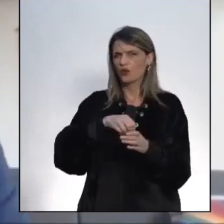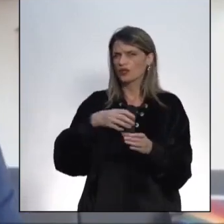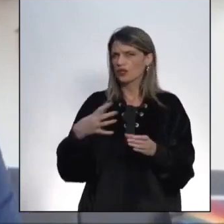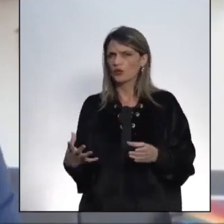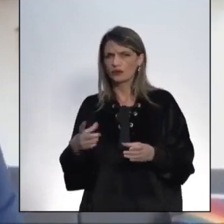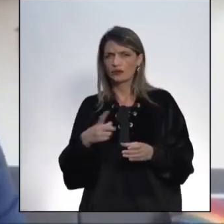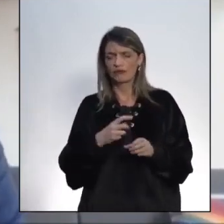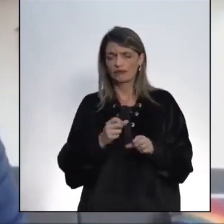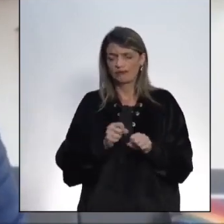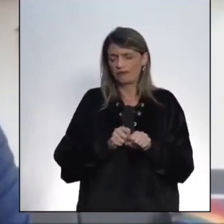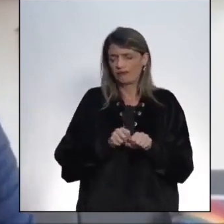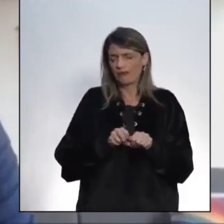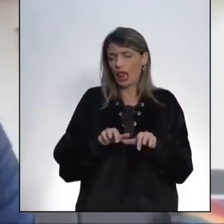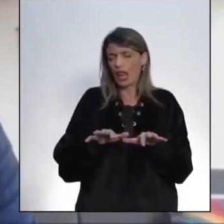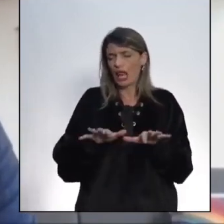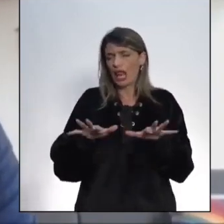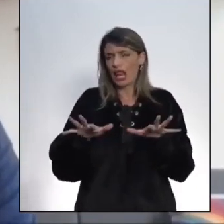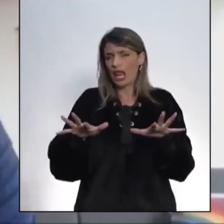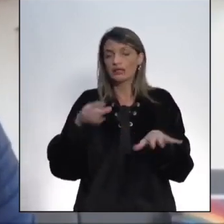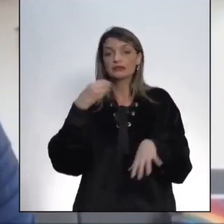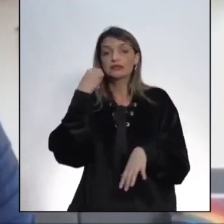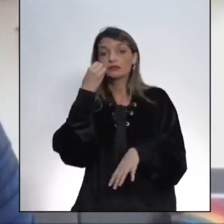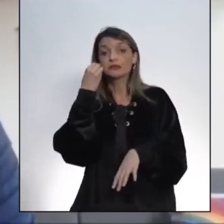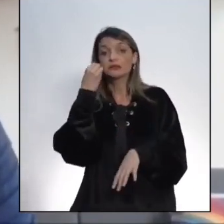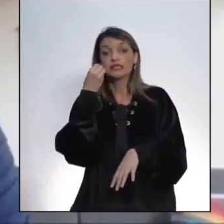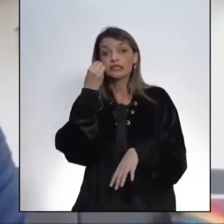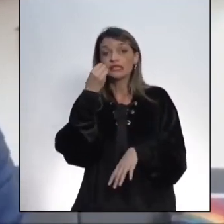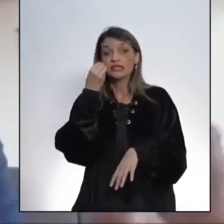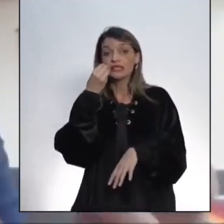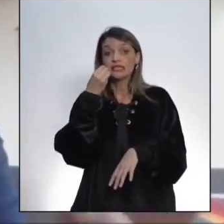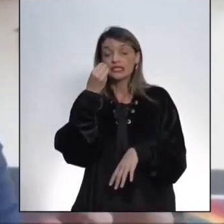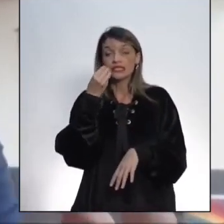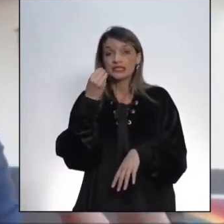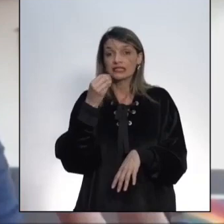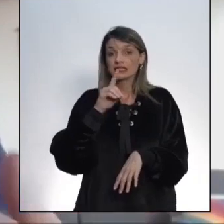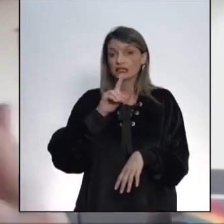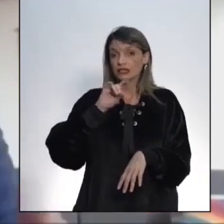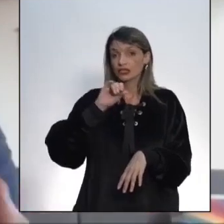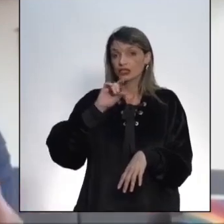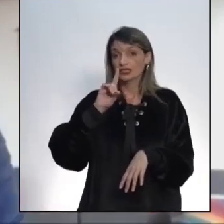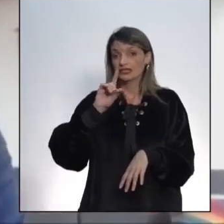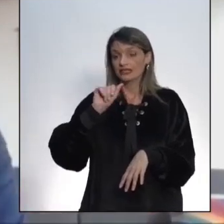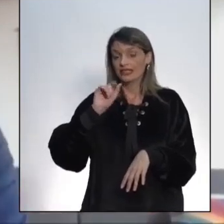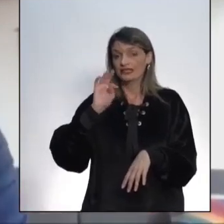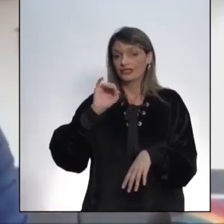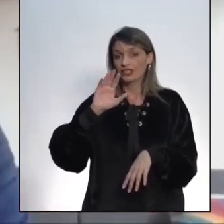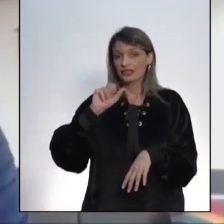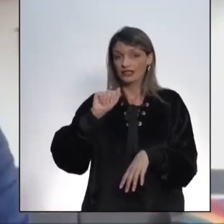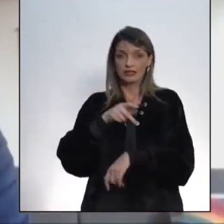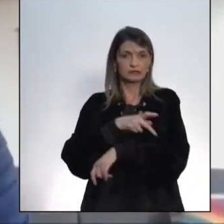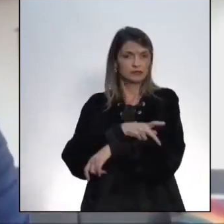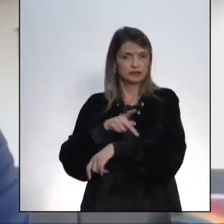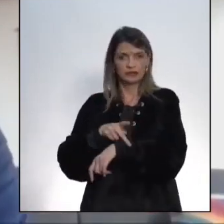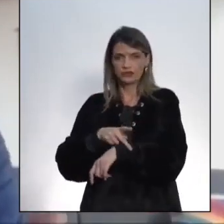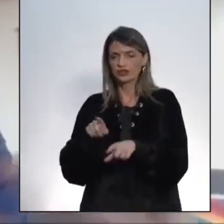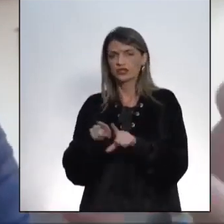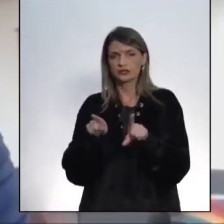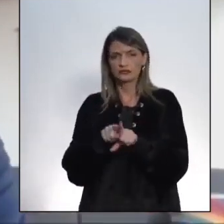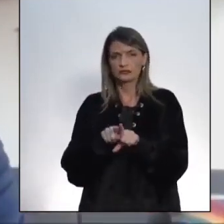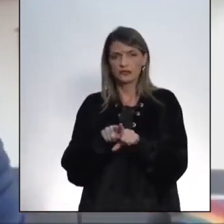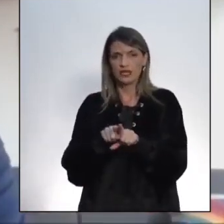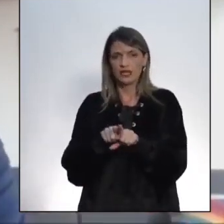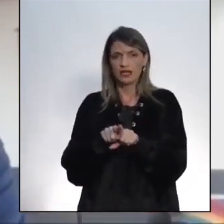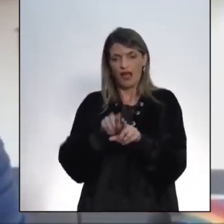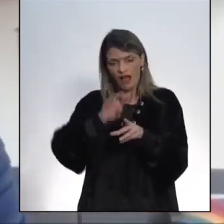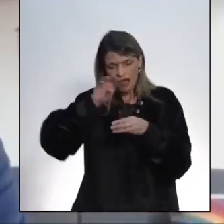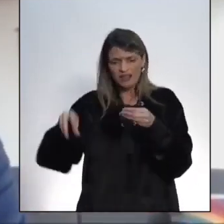outras dimensões da experiência didática, pedagógica, que pode ser enriquecida